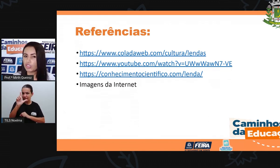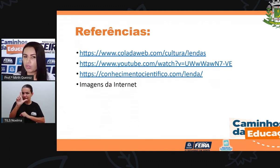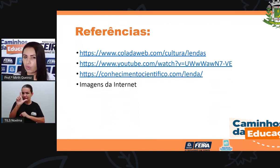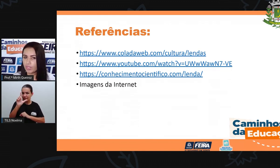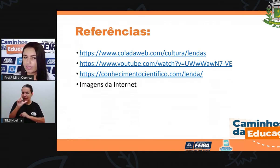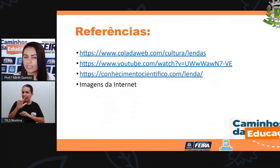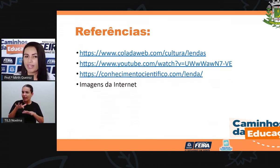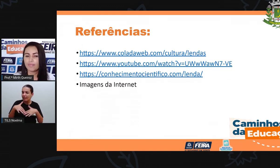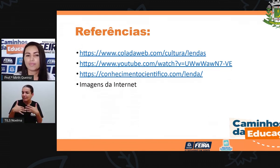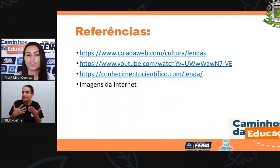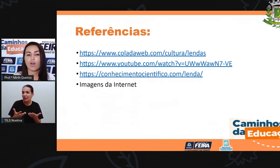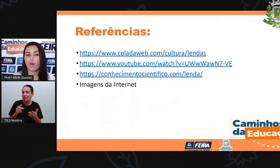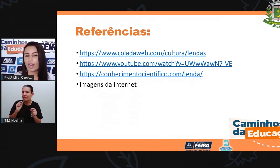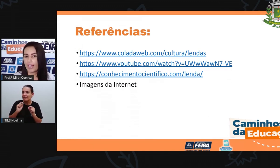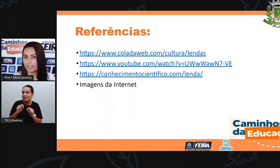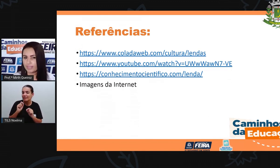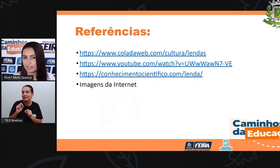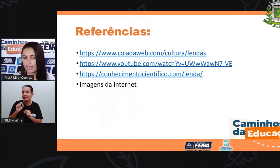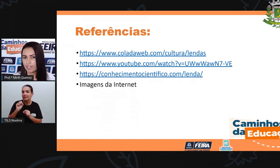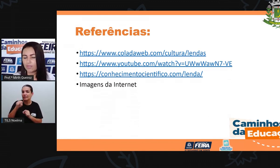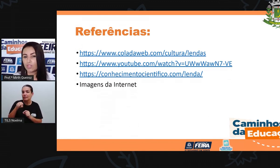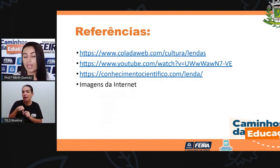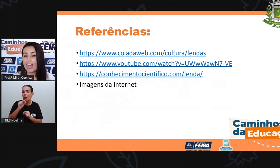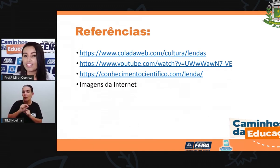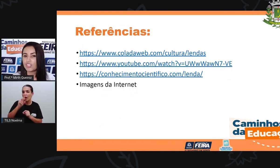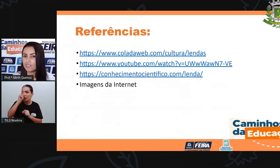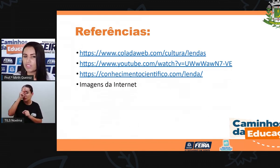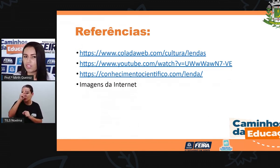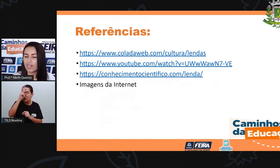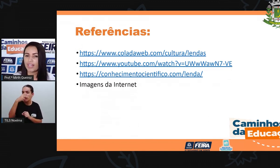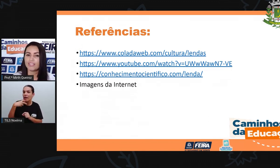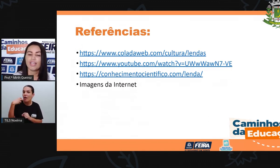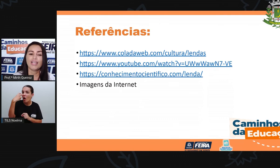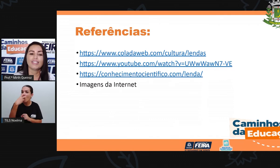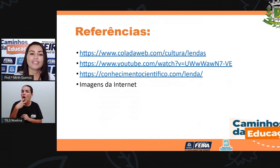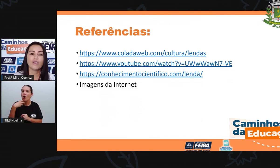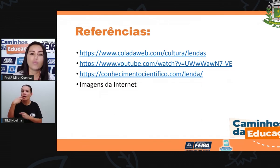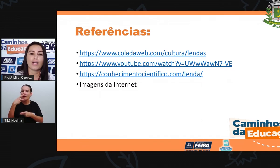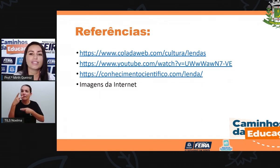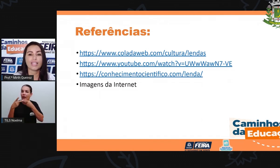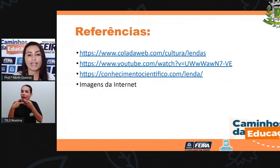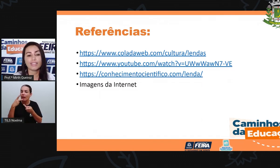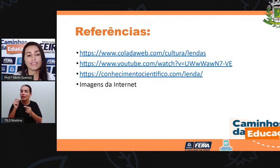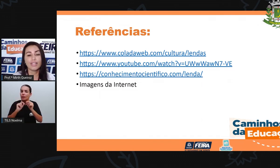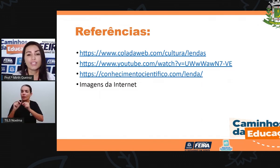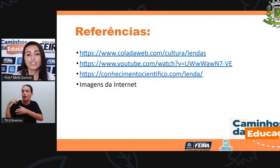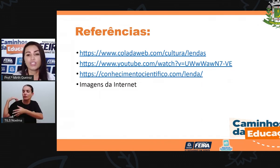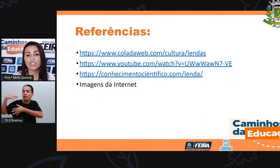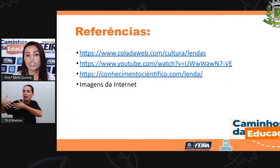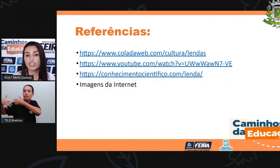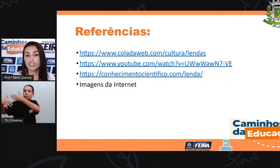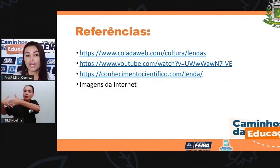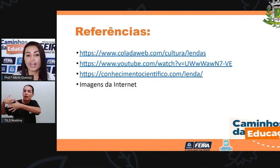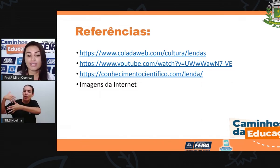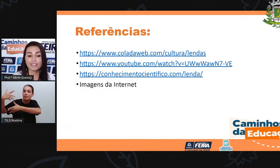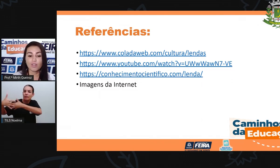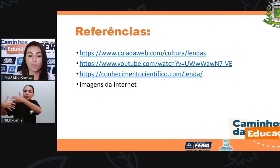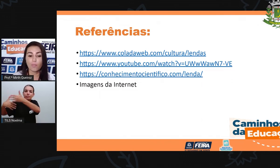histórias, né? Orais, certo? São narrativas orais Que são passadas de